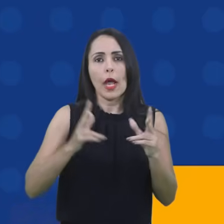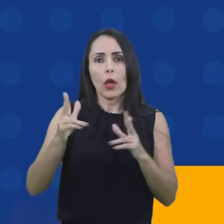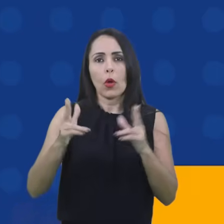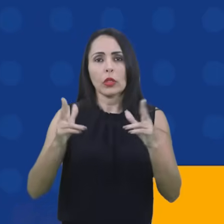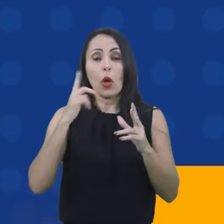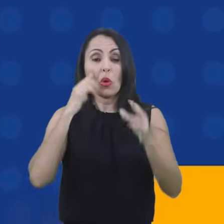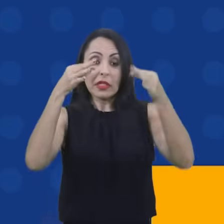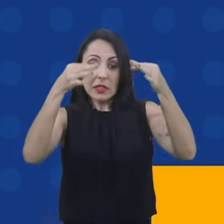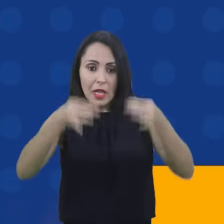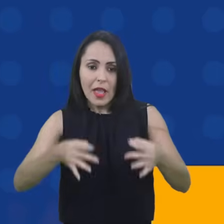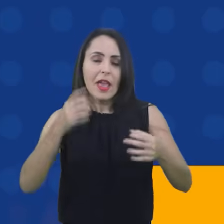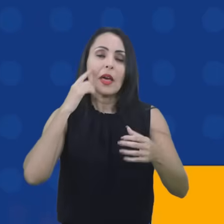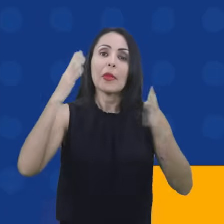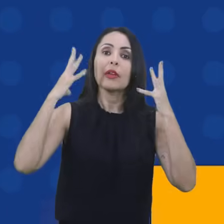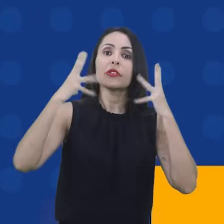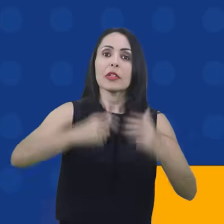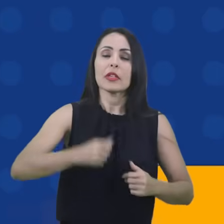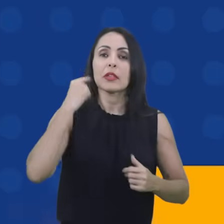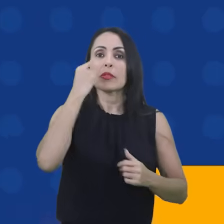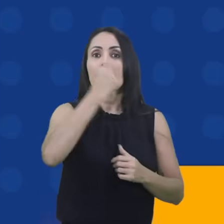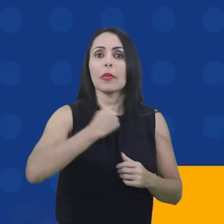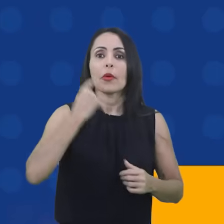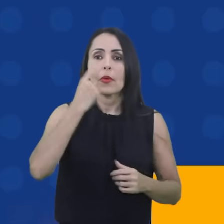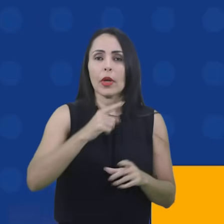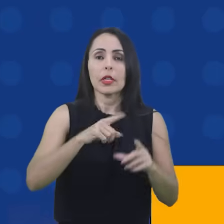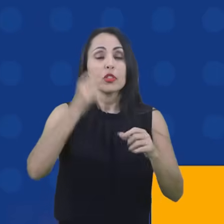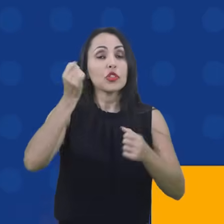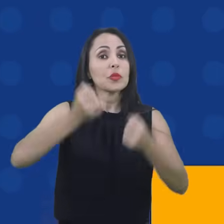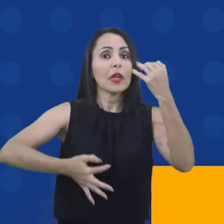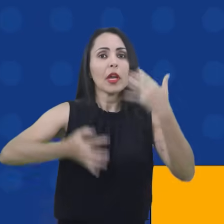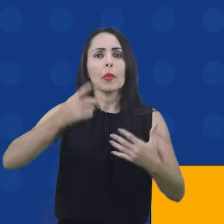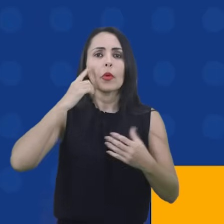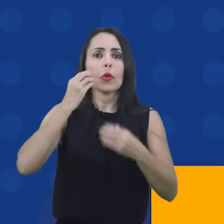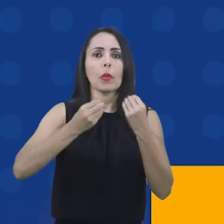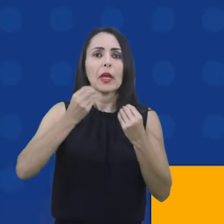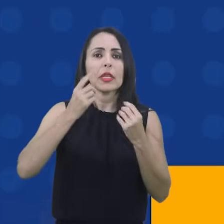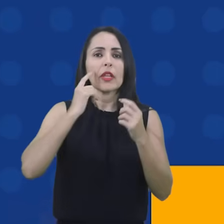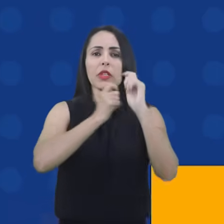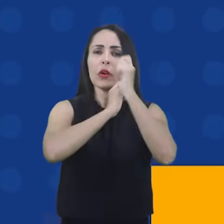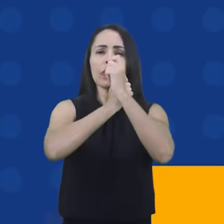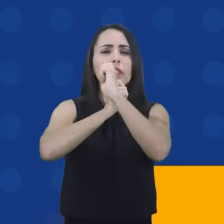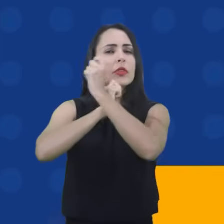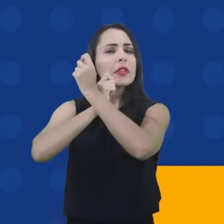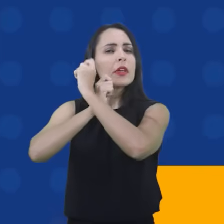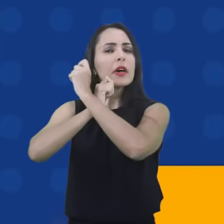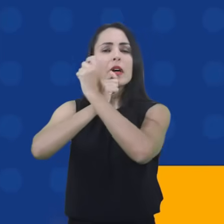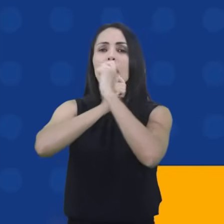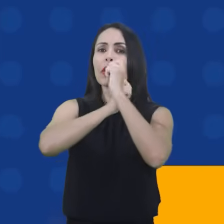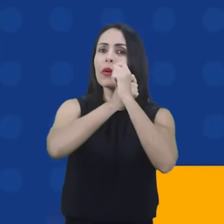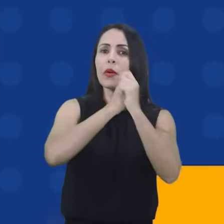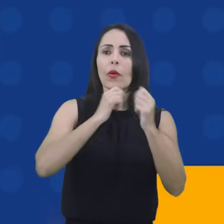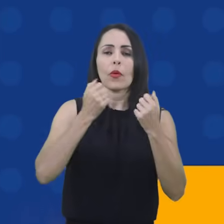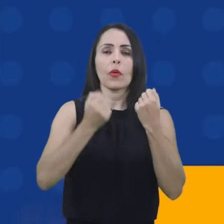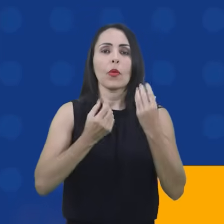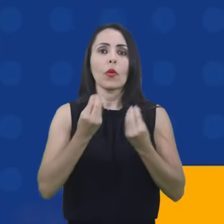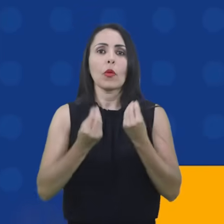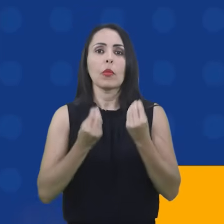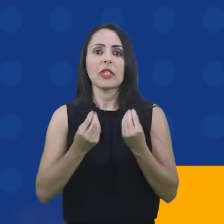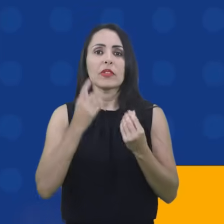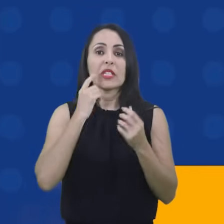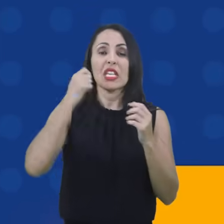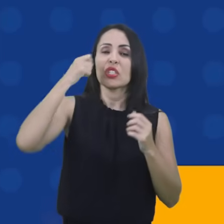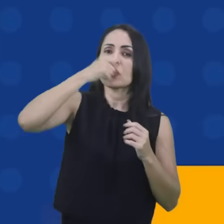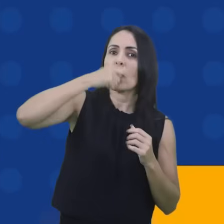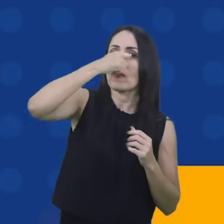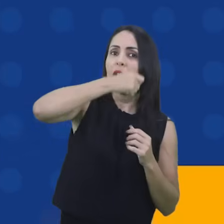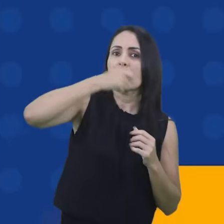ordem correta para a higienização bucal, né? Explicamos como se deve usar o fio dental, como se deve promover, né, a